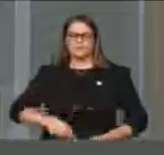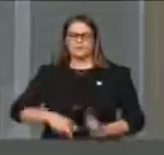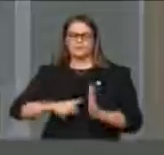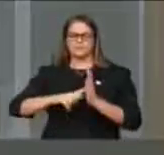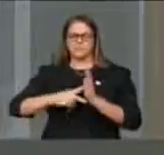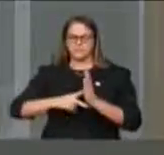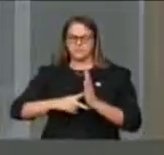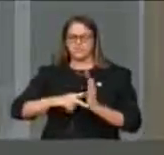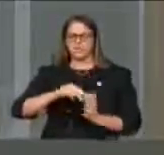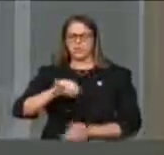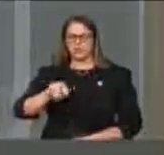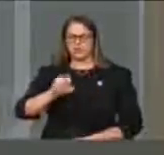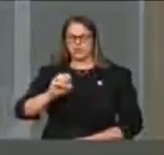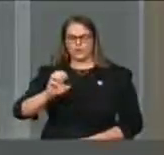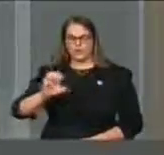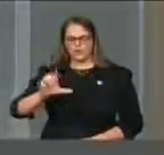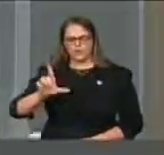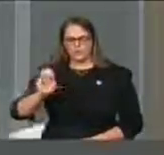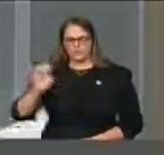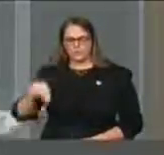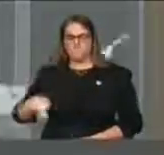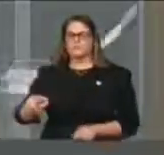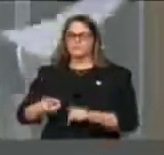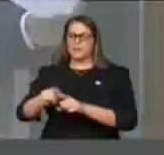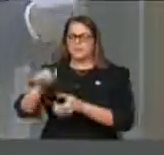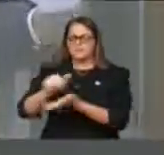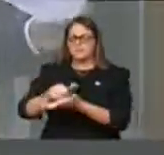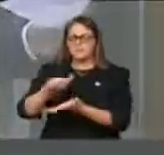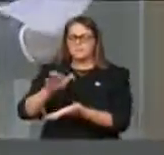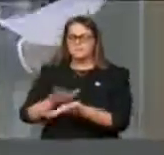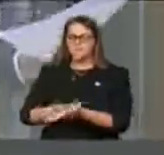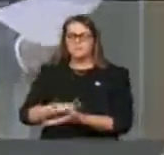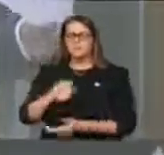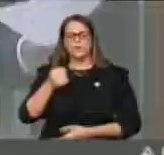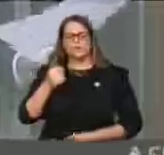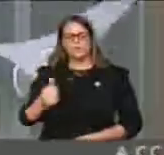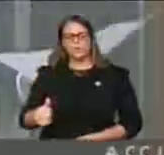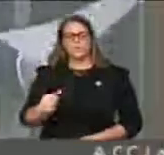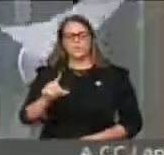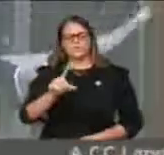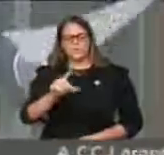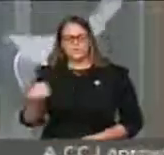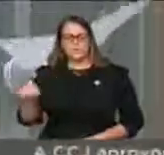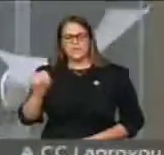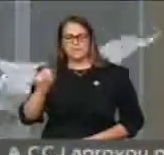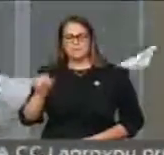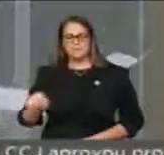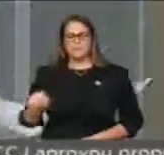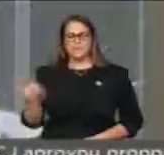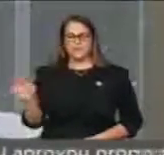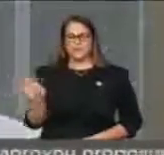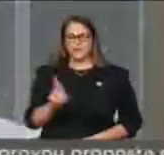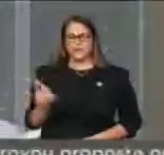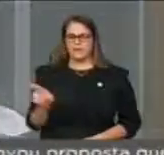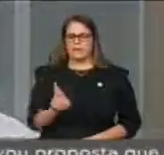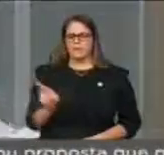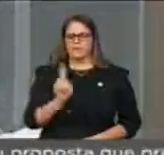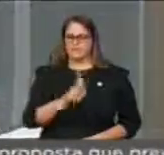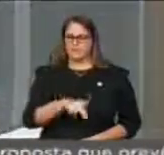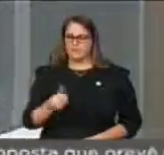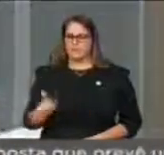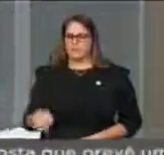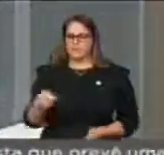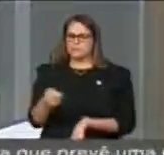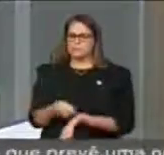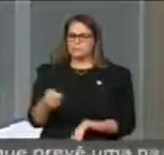e aplica uma multa diária de quase R$100 mil a ser pago pelos nossos honrosos professores da rede municipal